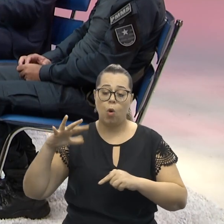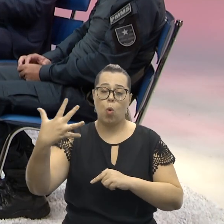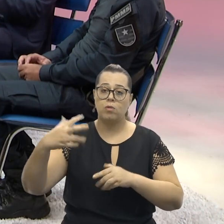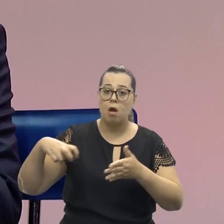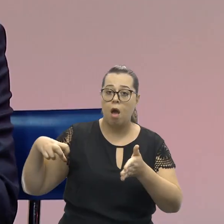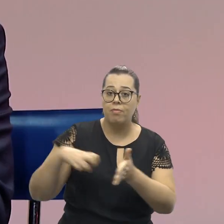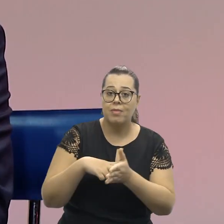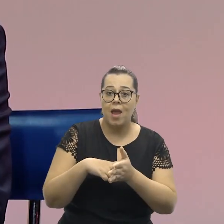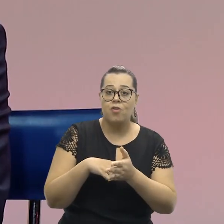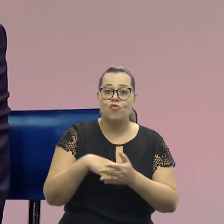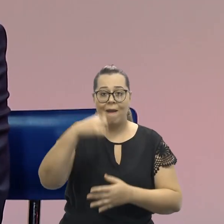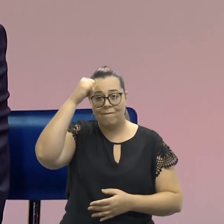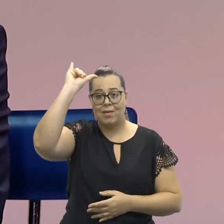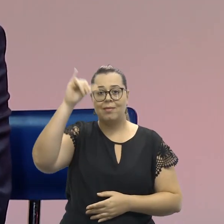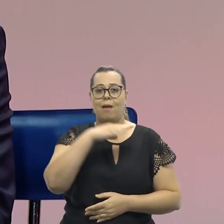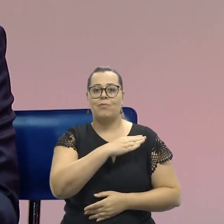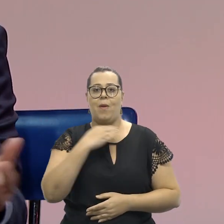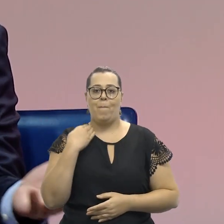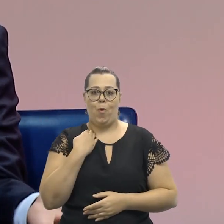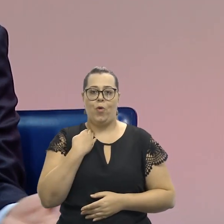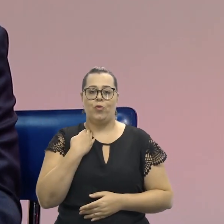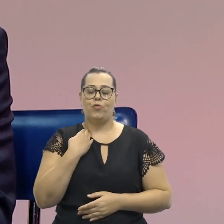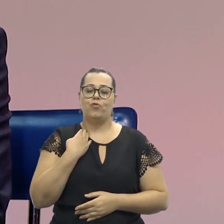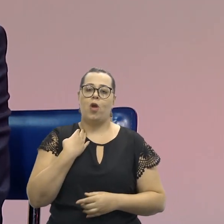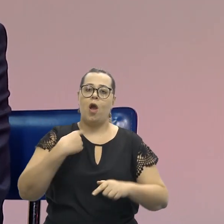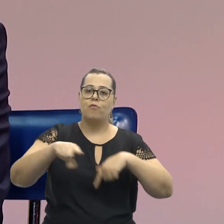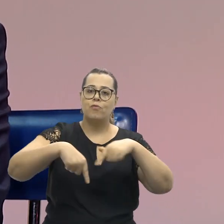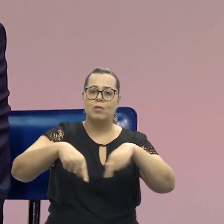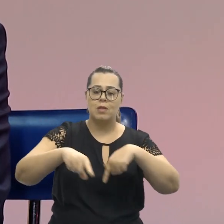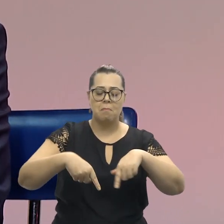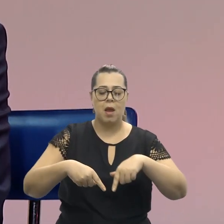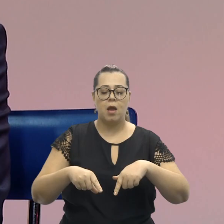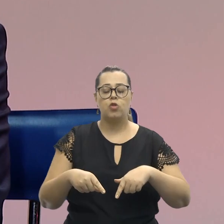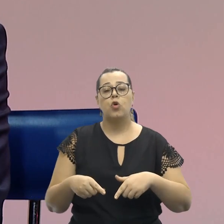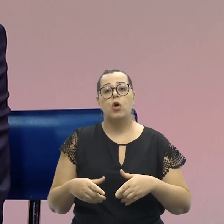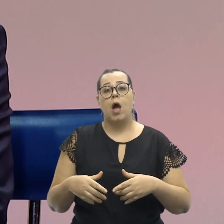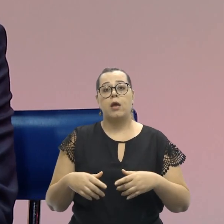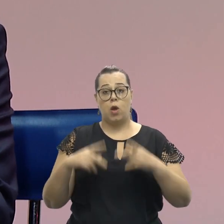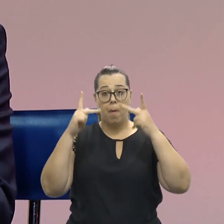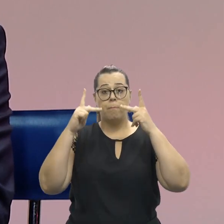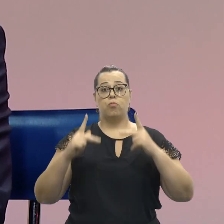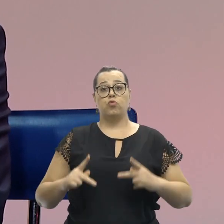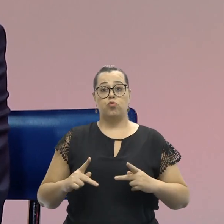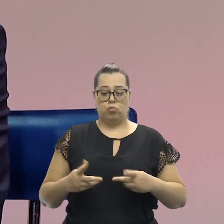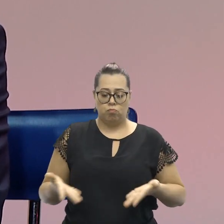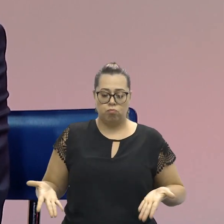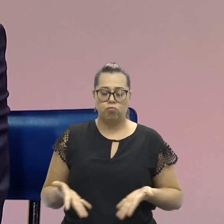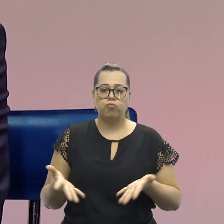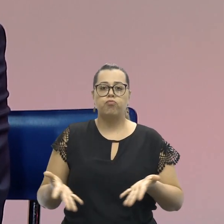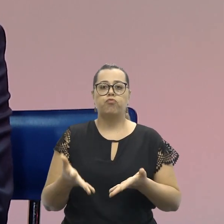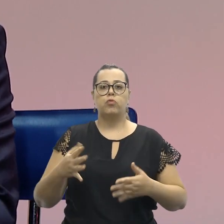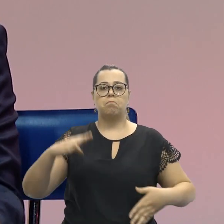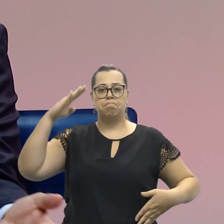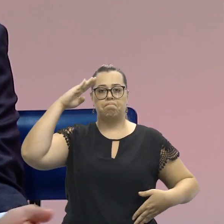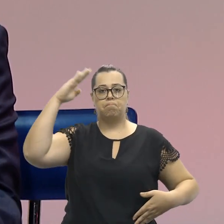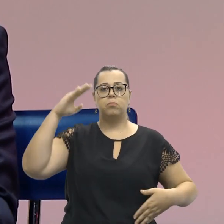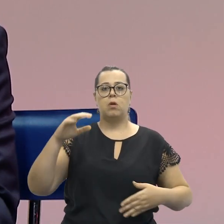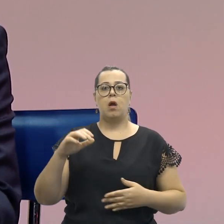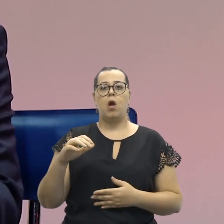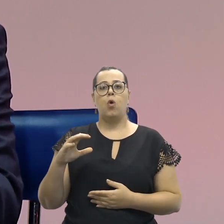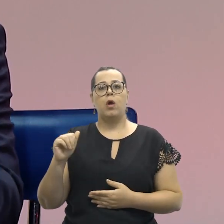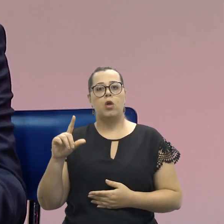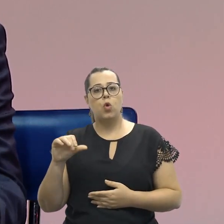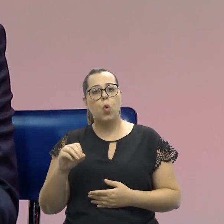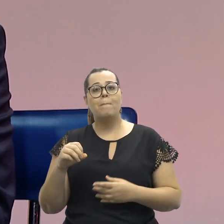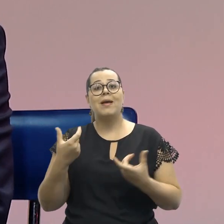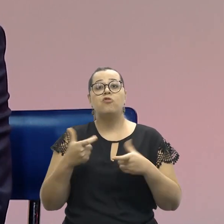Mas entendo que nós estamos dando alguns passos e o Batalhão de Trânsito tem sido um fomentador disso, pela postura que adota, através do Coronel Augusto,